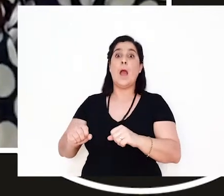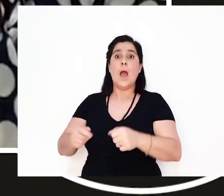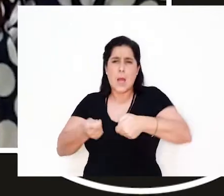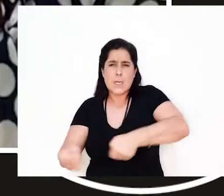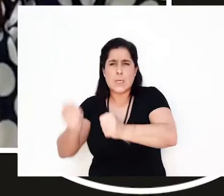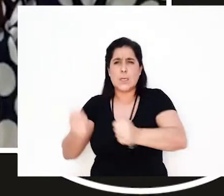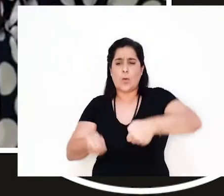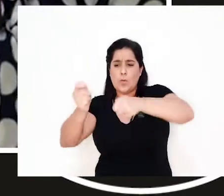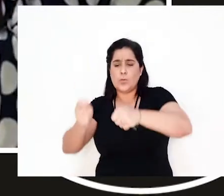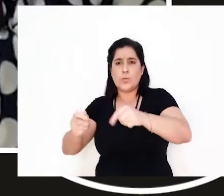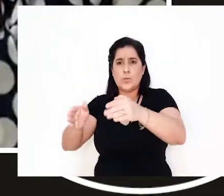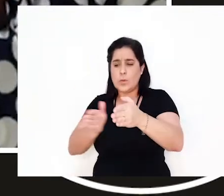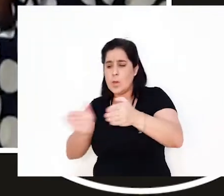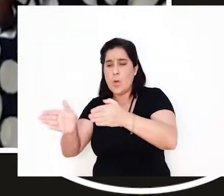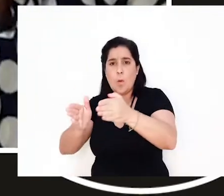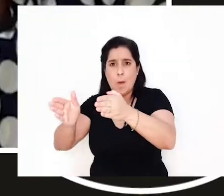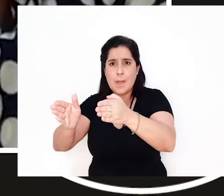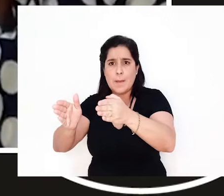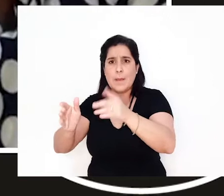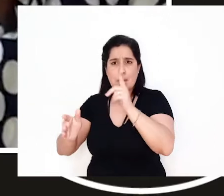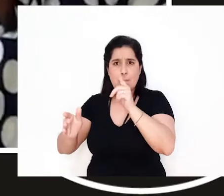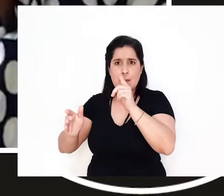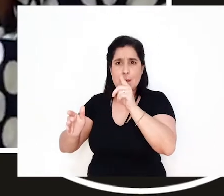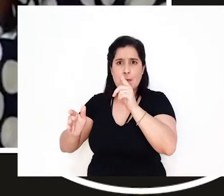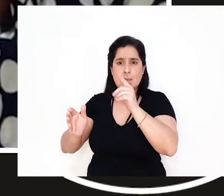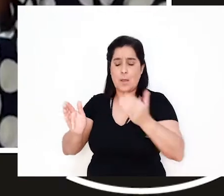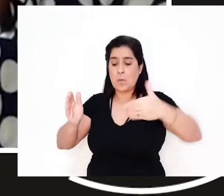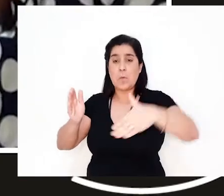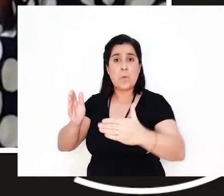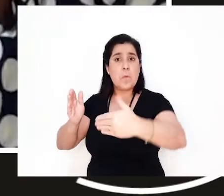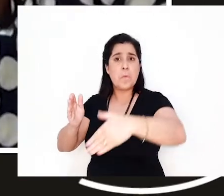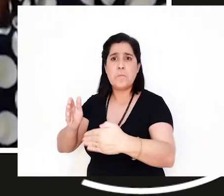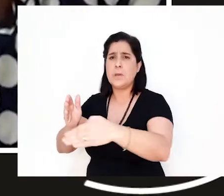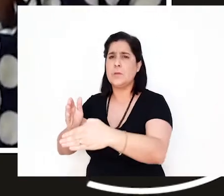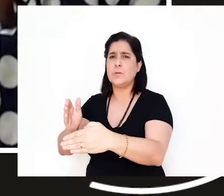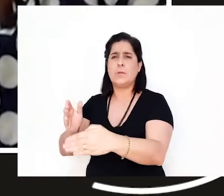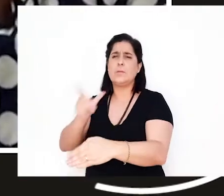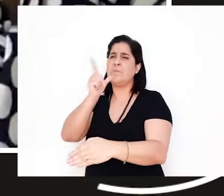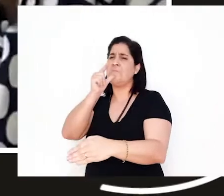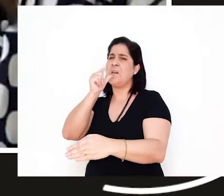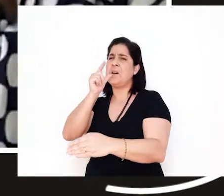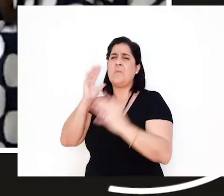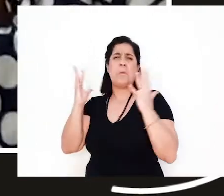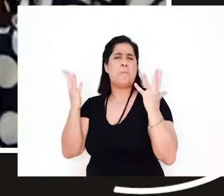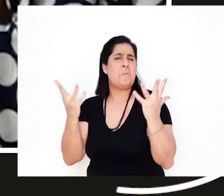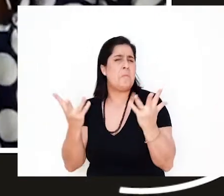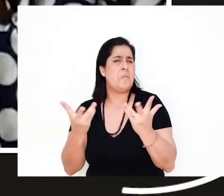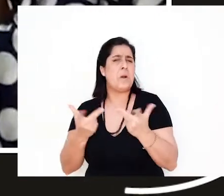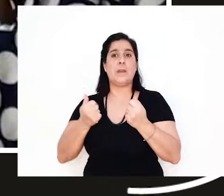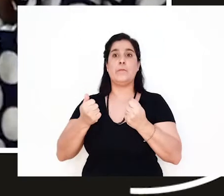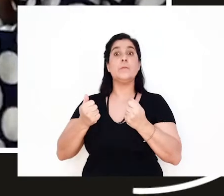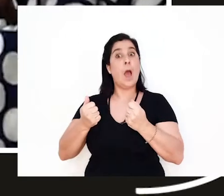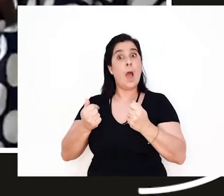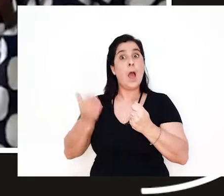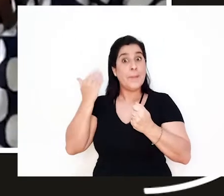muito peixe ali dentro. E é uma água muito boa, a água de lá de Itabaporã, uma água maravilhosa. Eu morei numa